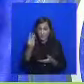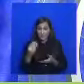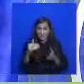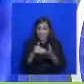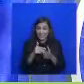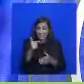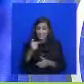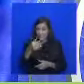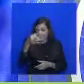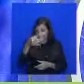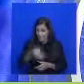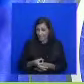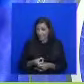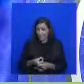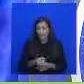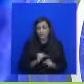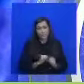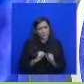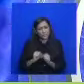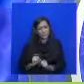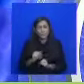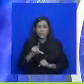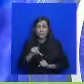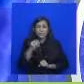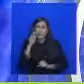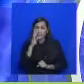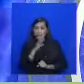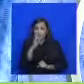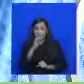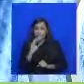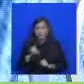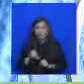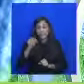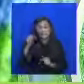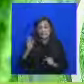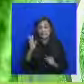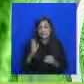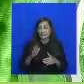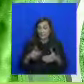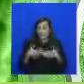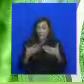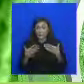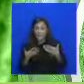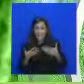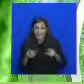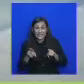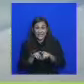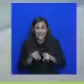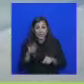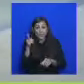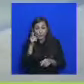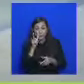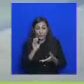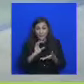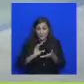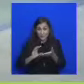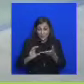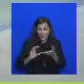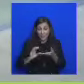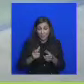7 acertos. Você também pode optar pela teimosinha ou pela surpresinha, e ainda pode aumentar muito as suas chances de